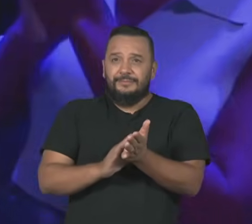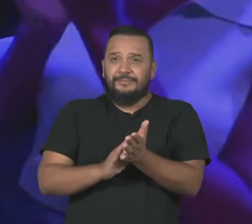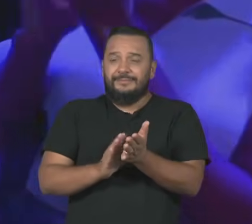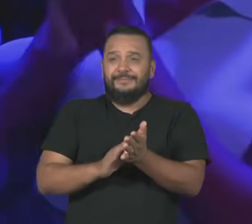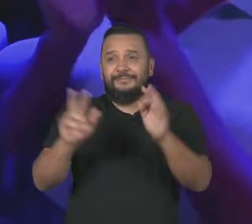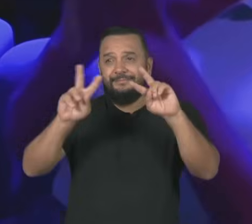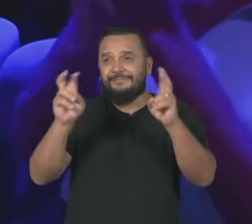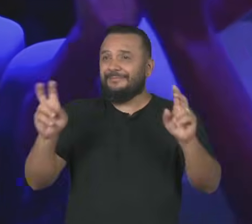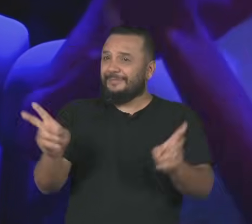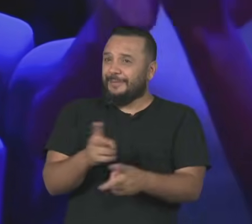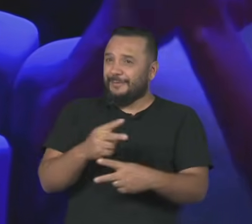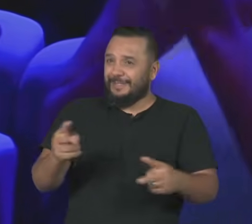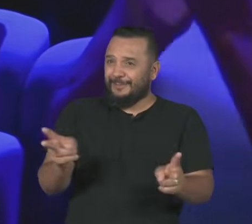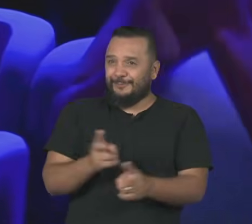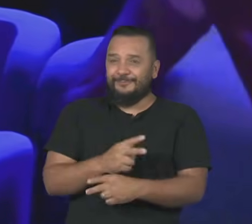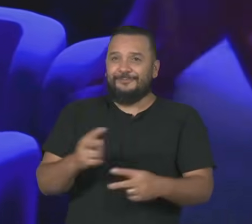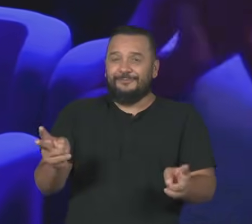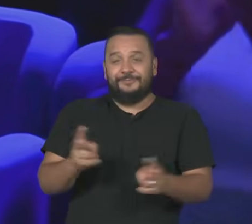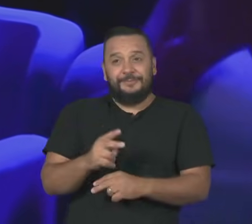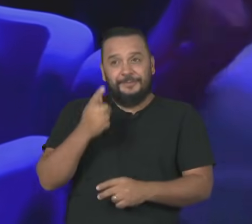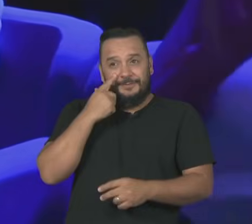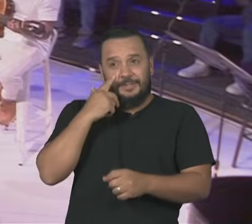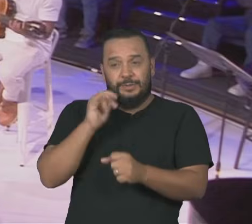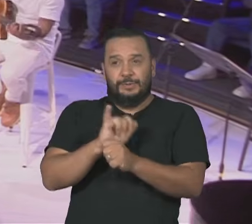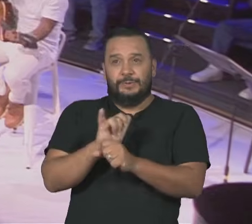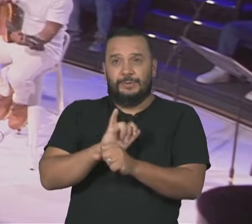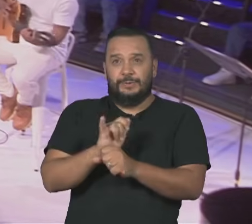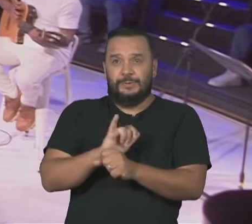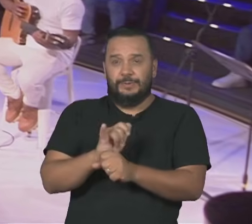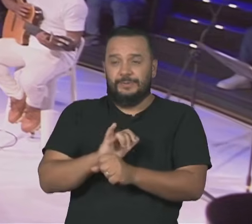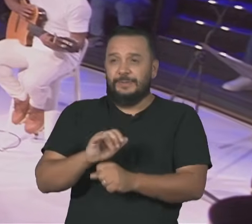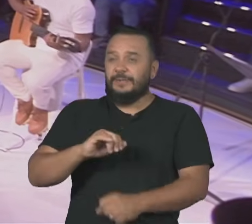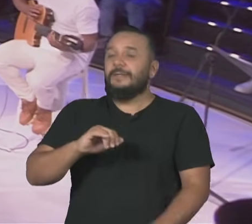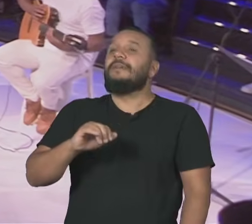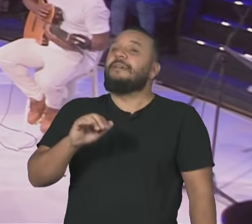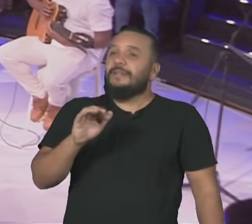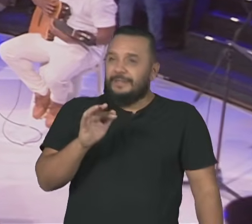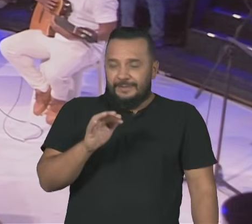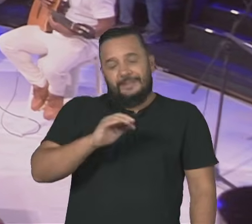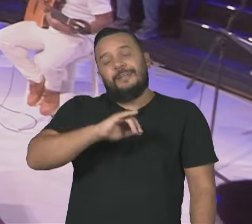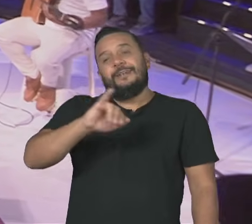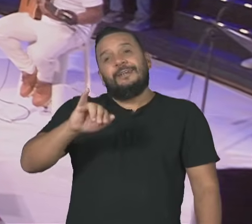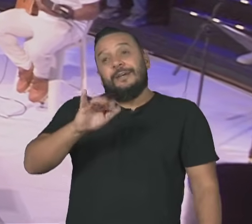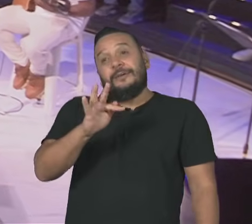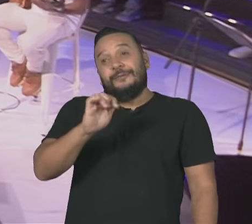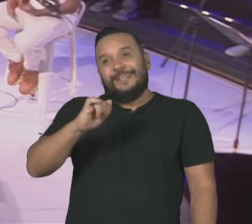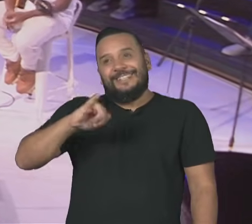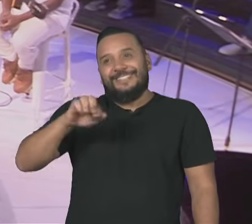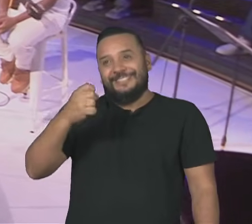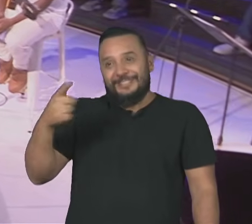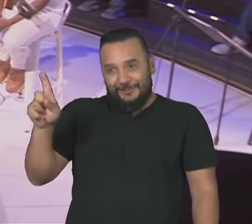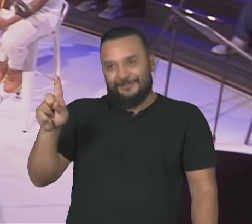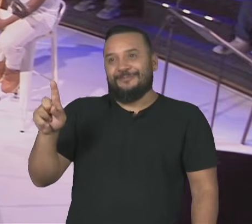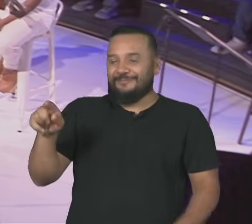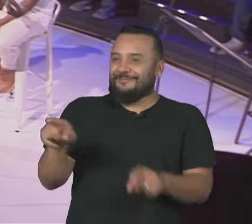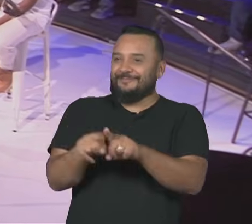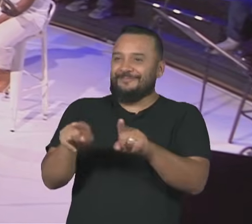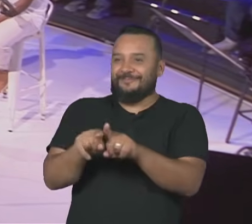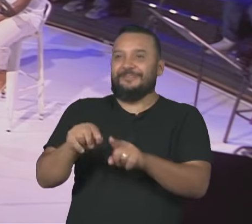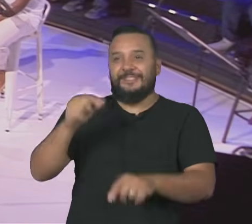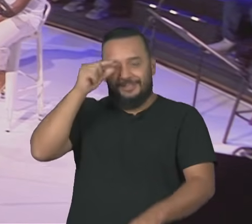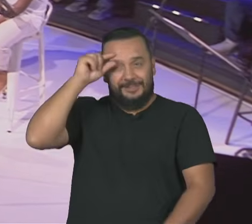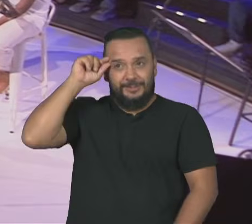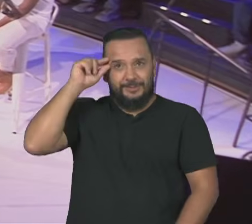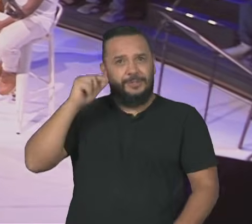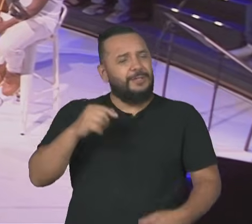Vento é o nome da música. Vão lá depois, procura no YouTube. Feijão e Gilberto Gil. O nome da música é Vento. Feijão, essa música